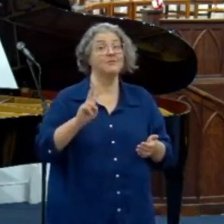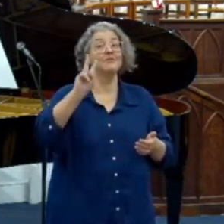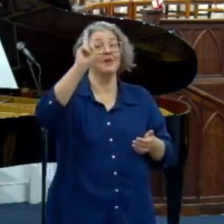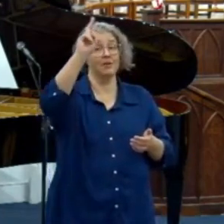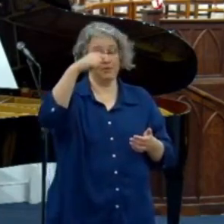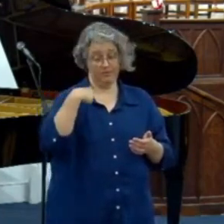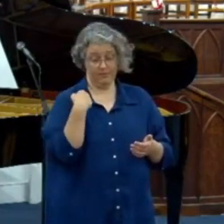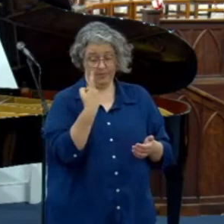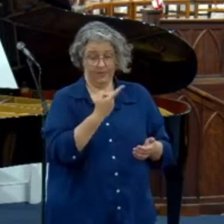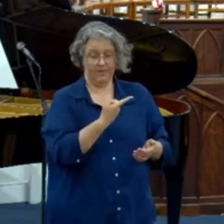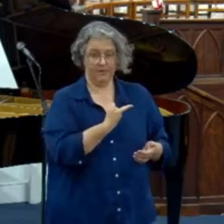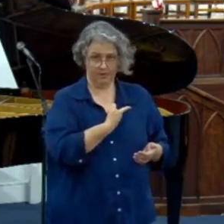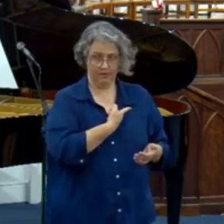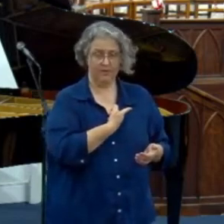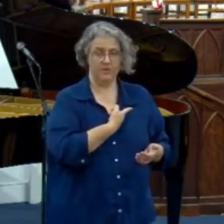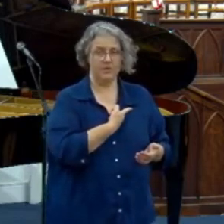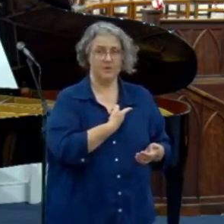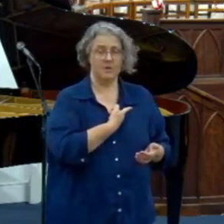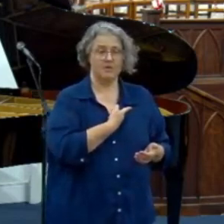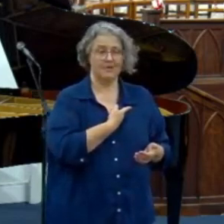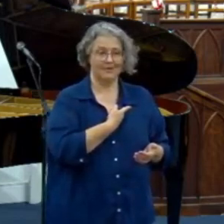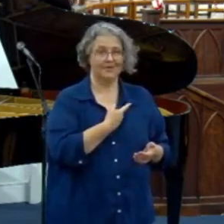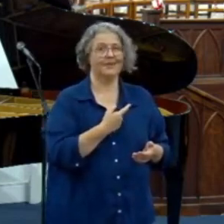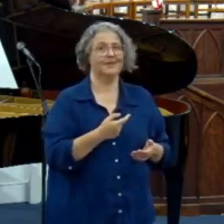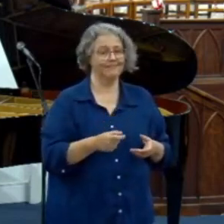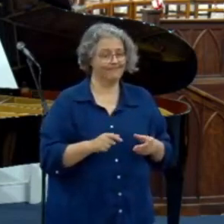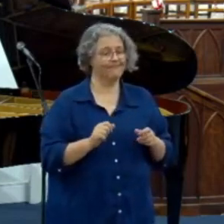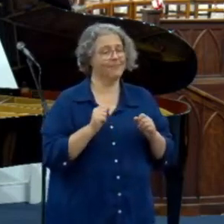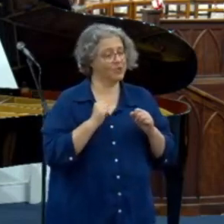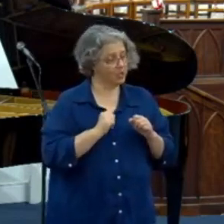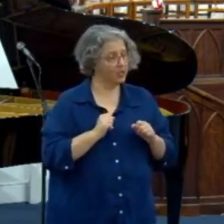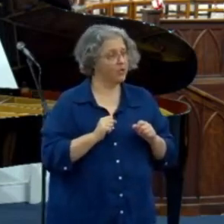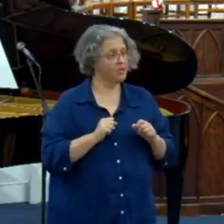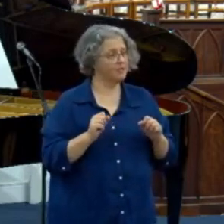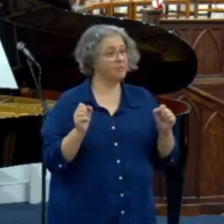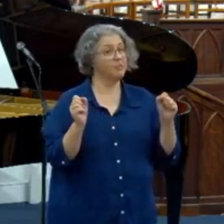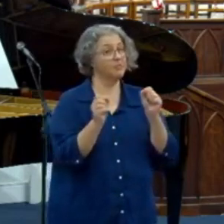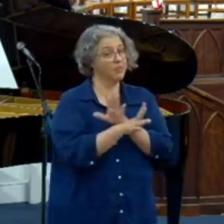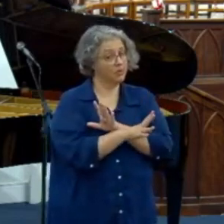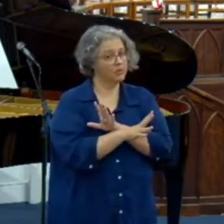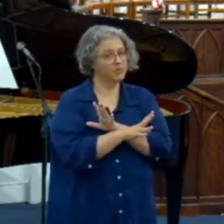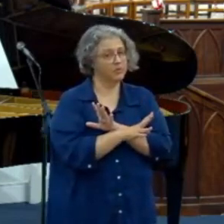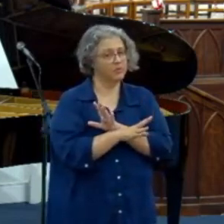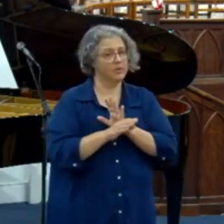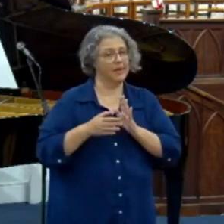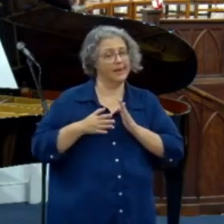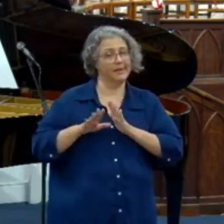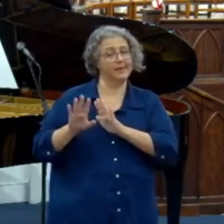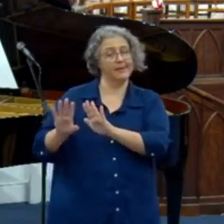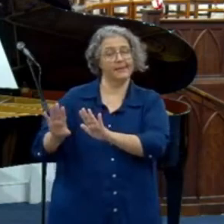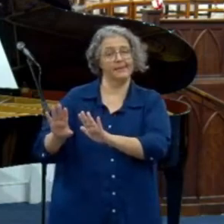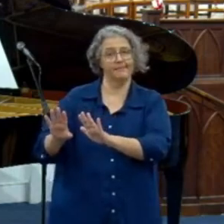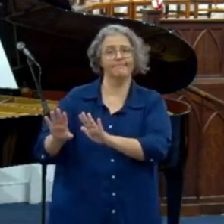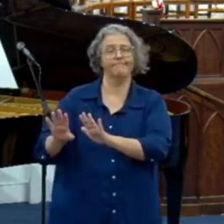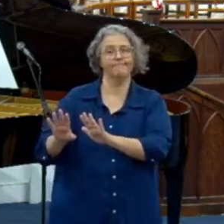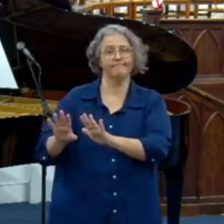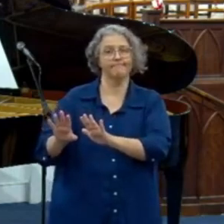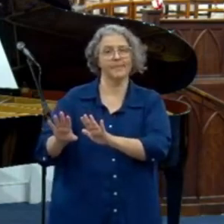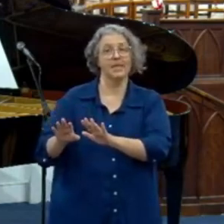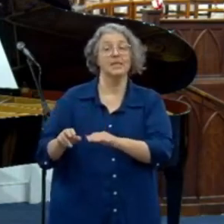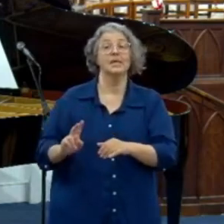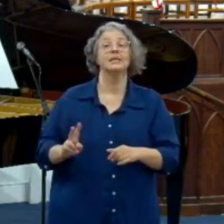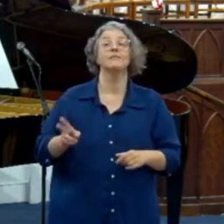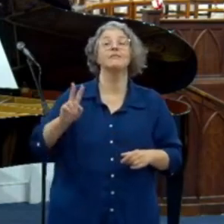A gente está preparado para os custos, como por exemplo do discipulado? Será que há um custo? Será que